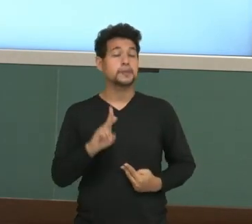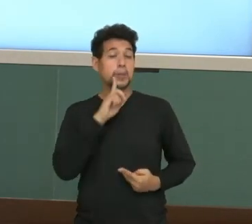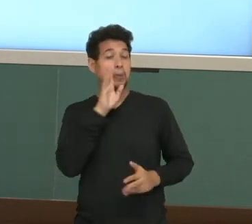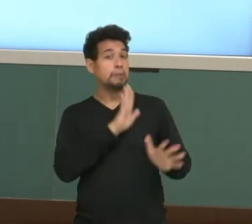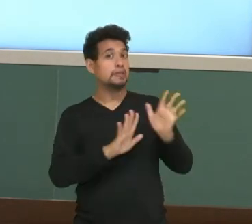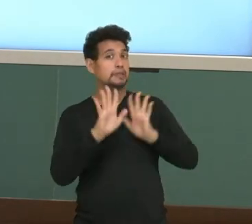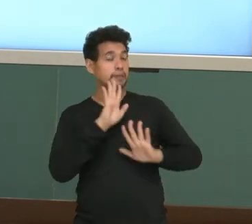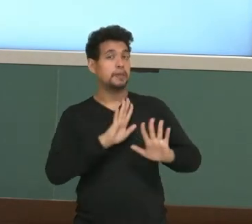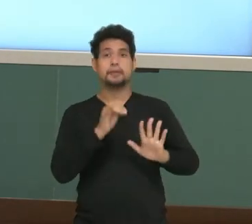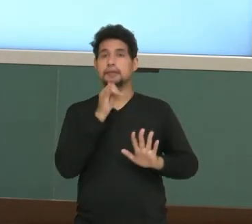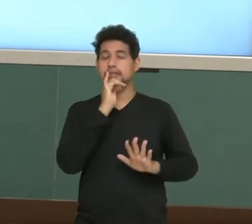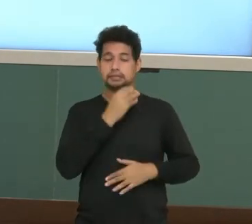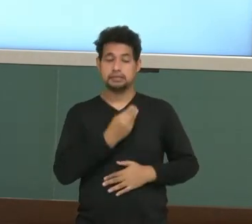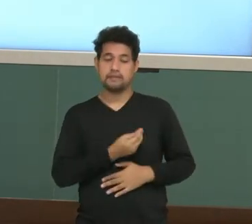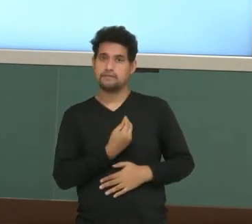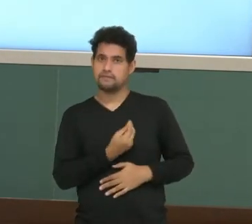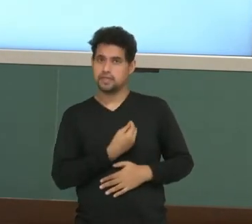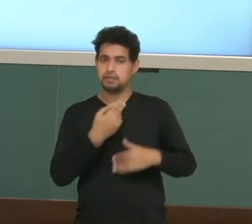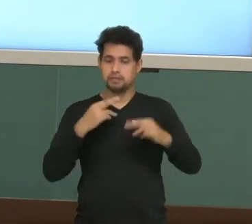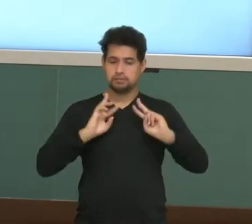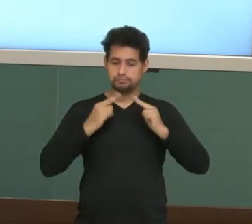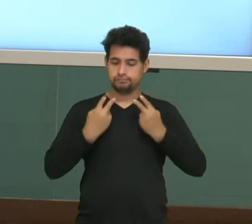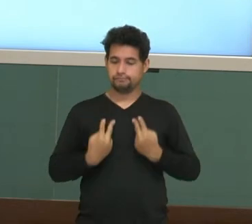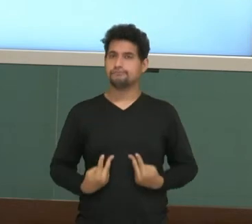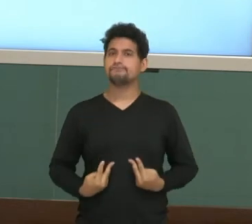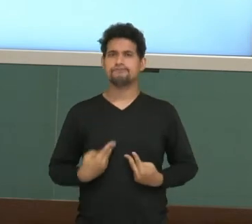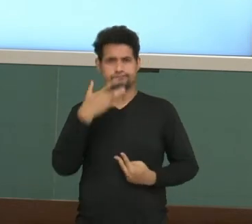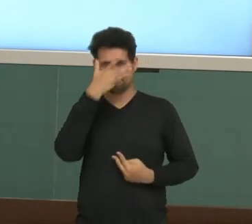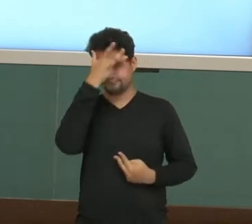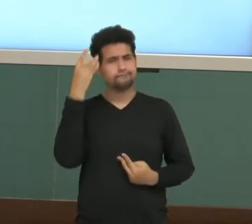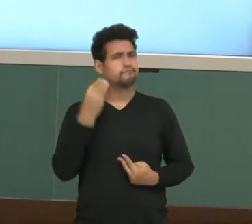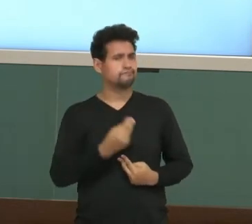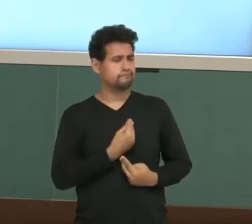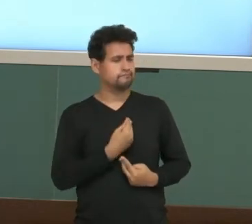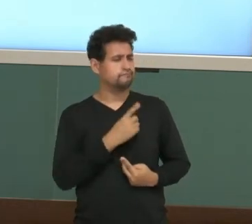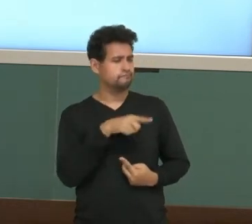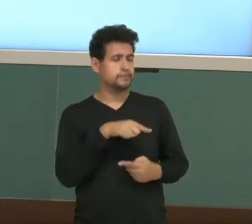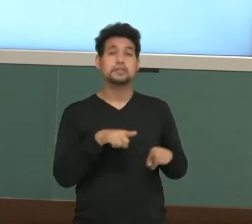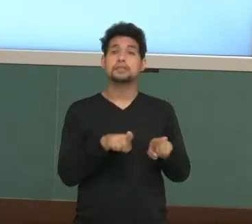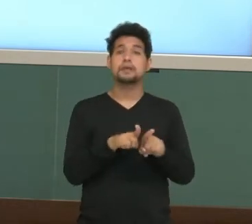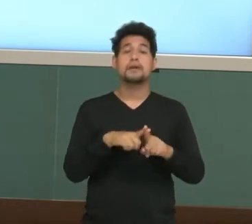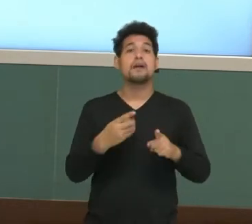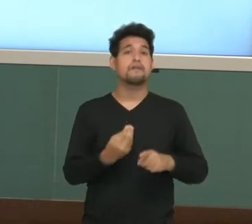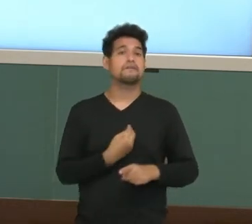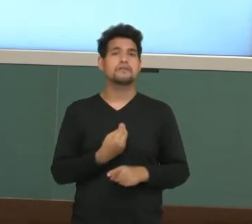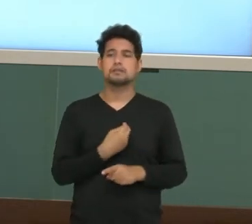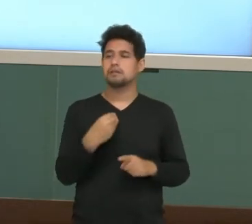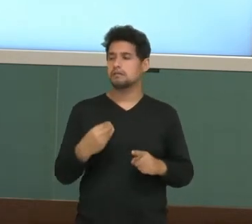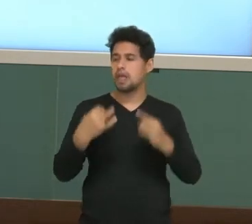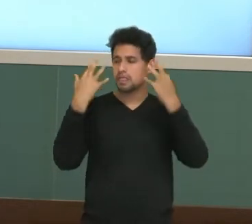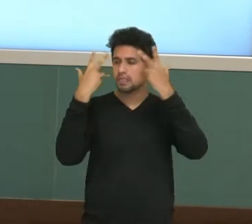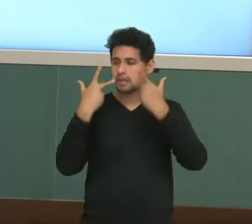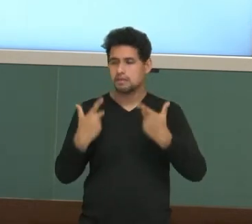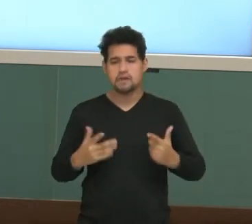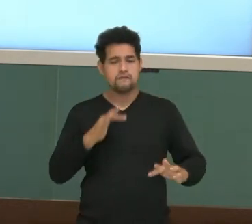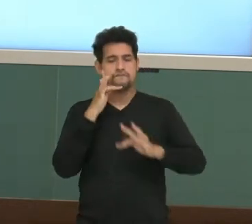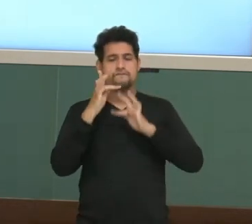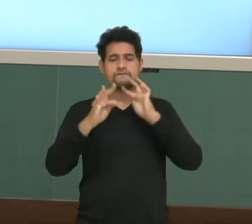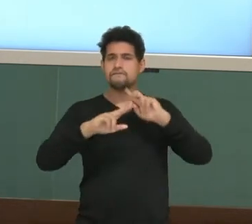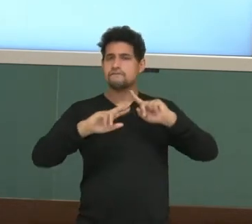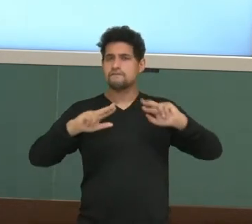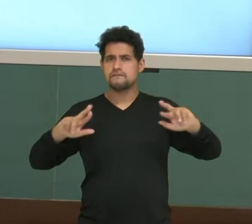tanto a vida dos seres humanos, das pessoas que ali estavam, mas também a própria vida dessas espécies animais que acabavam